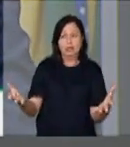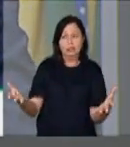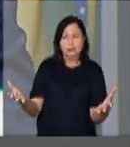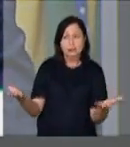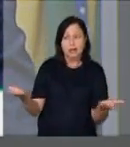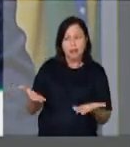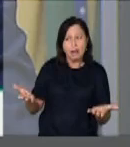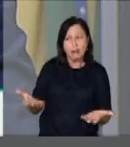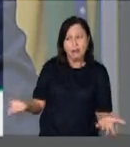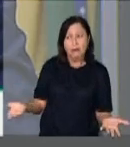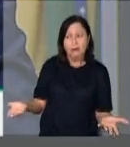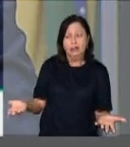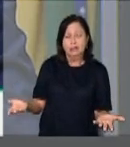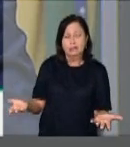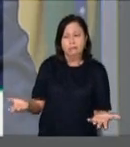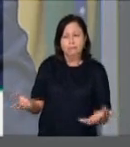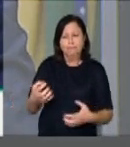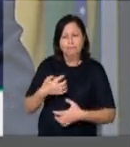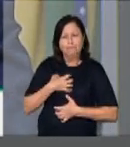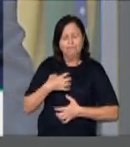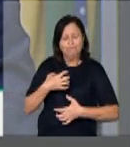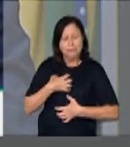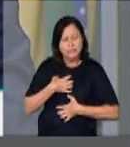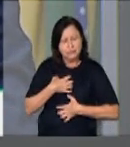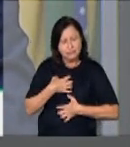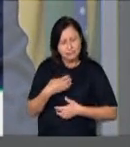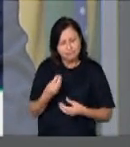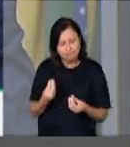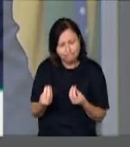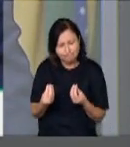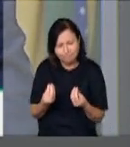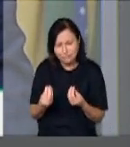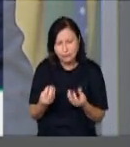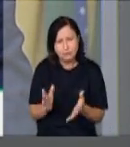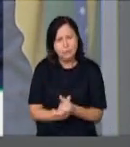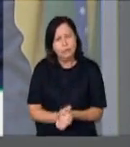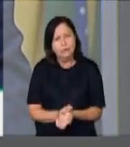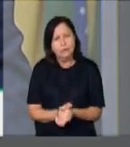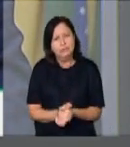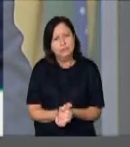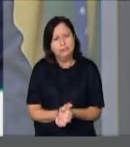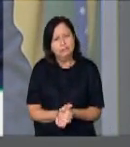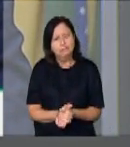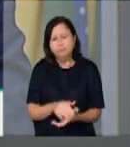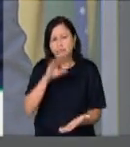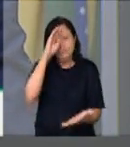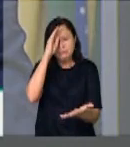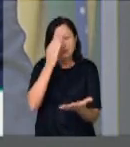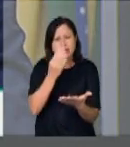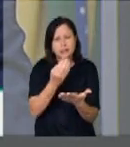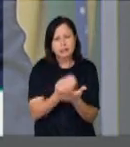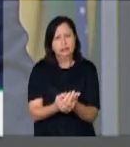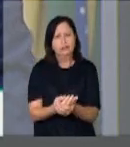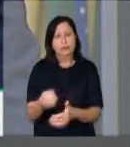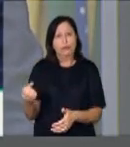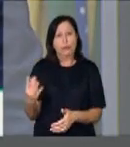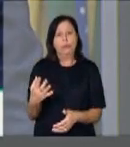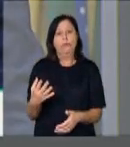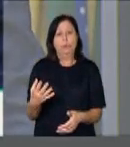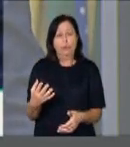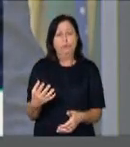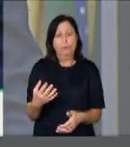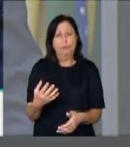agora o presidente eleito meu amigo fund o